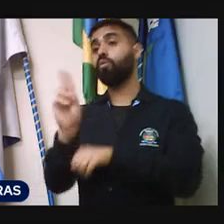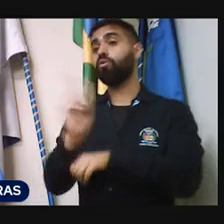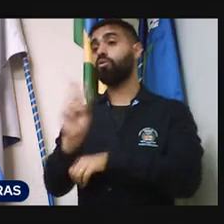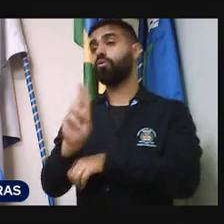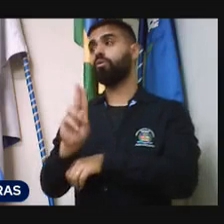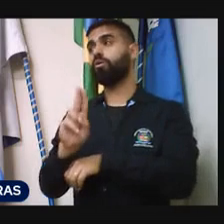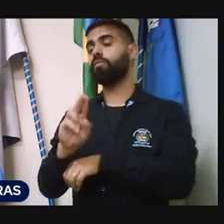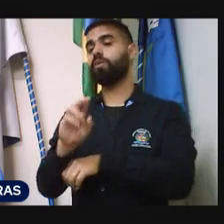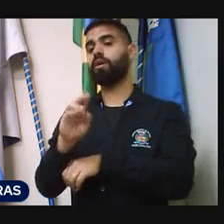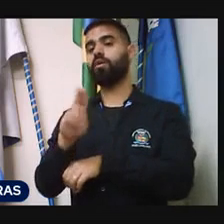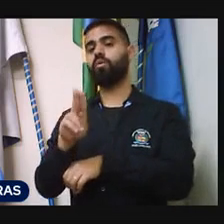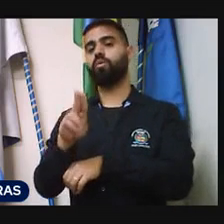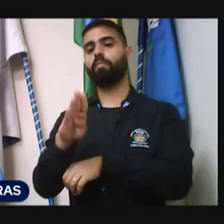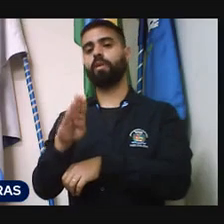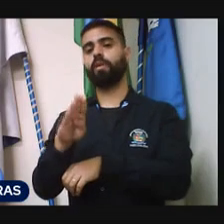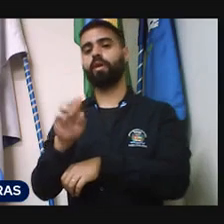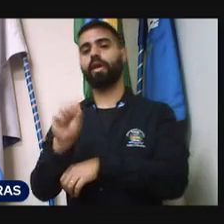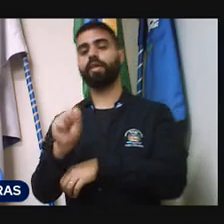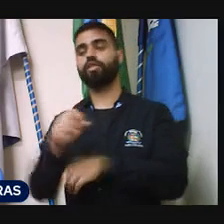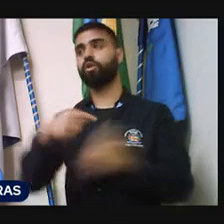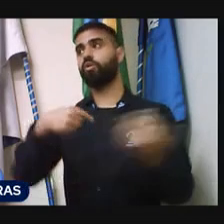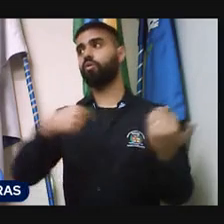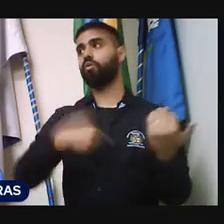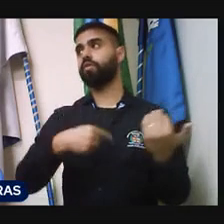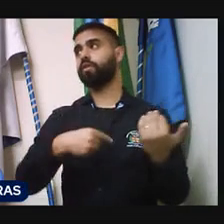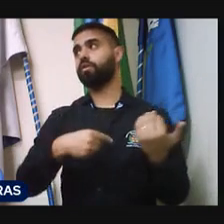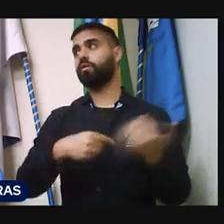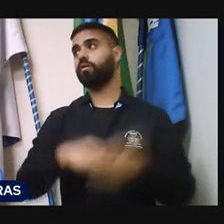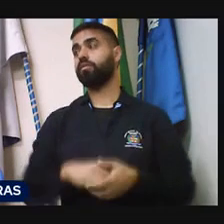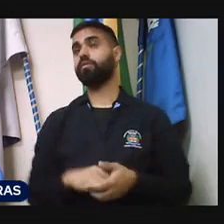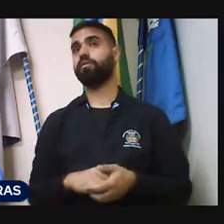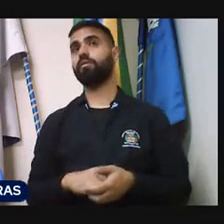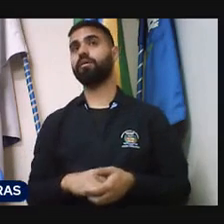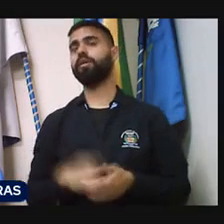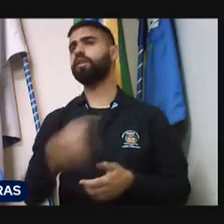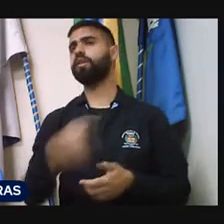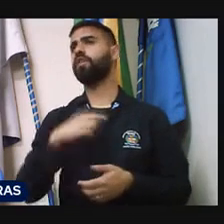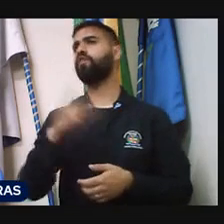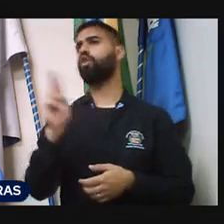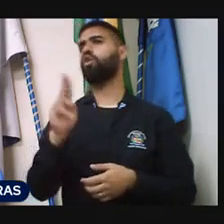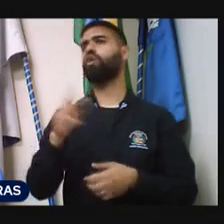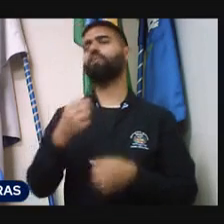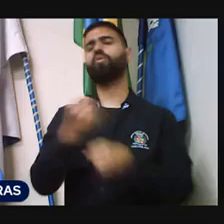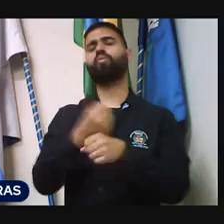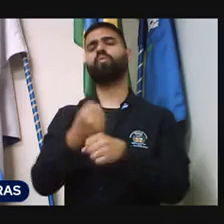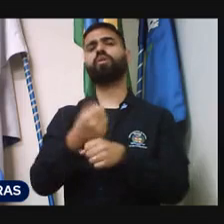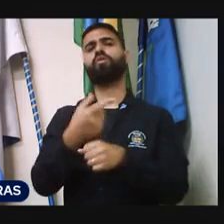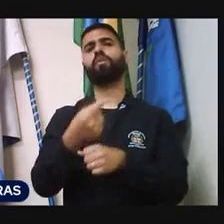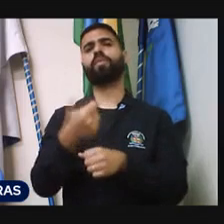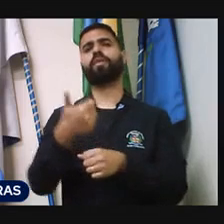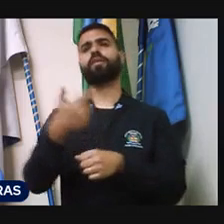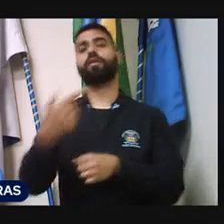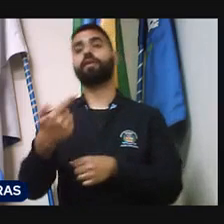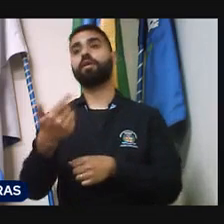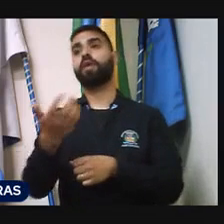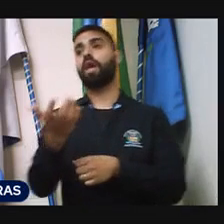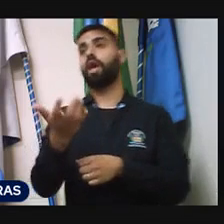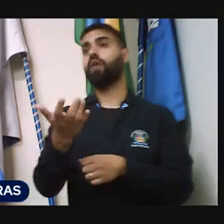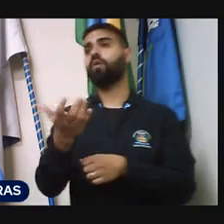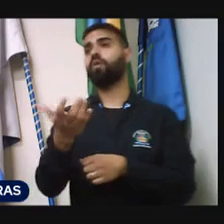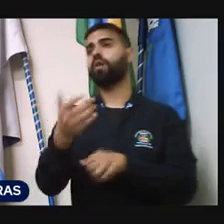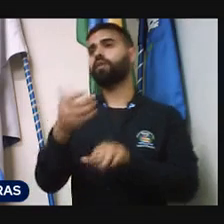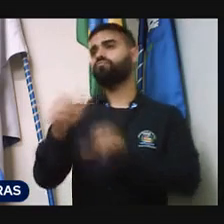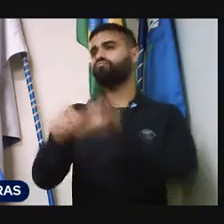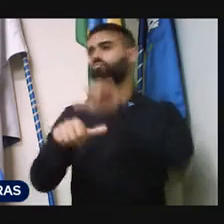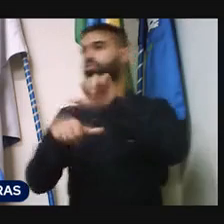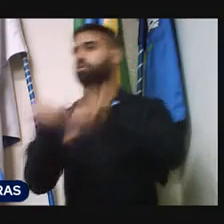da UBS de conservatório e foi ganhado o nome 2017 e agora 2021